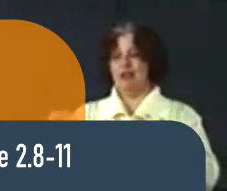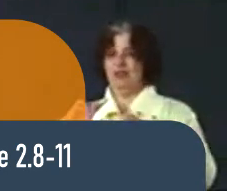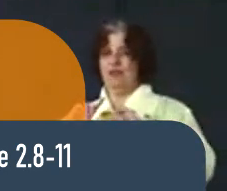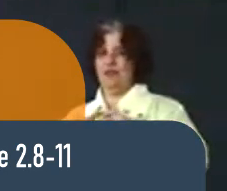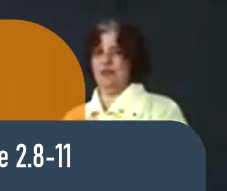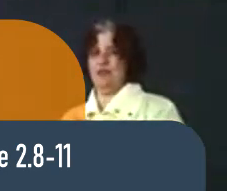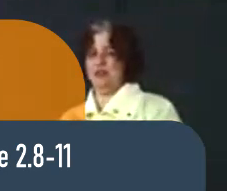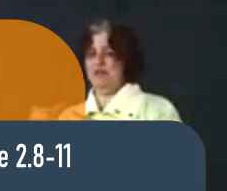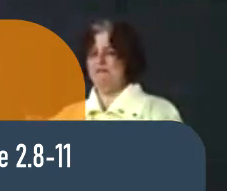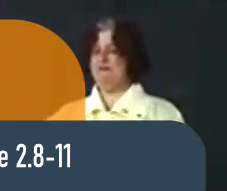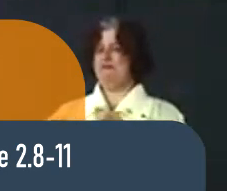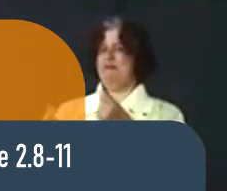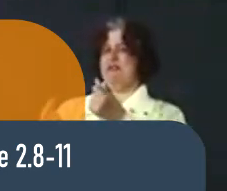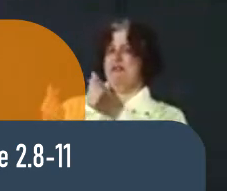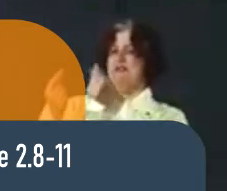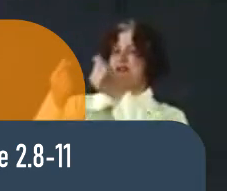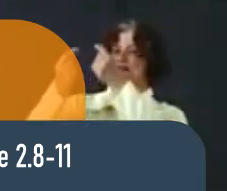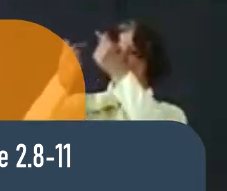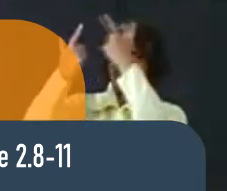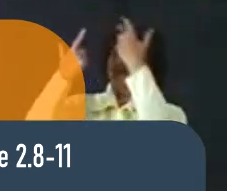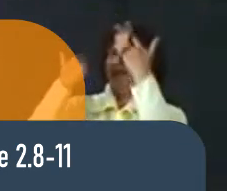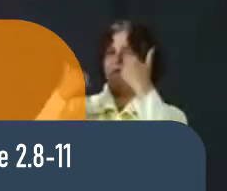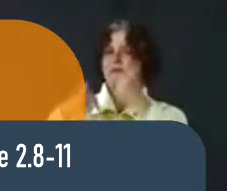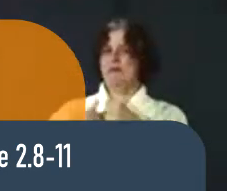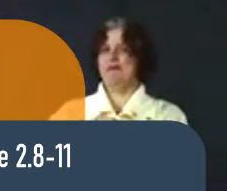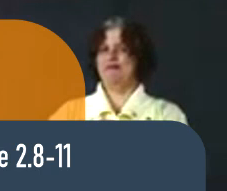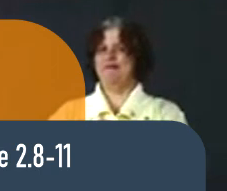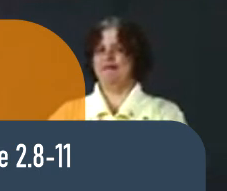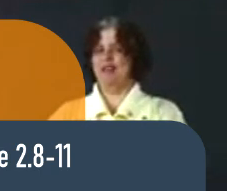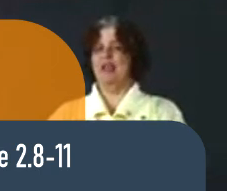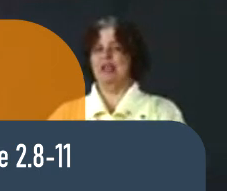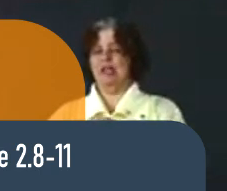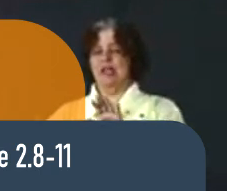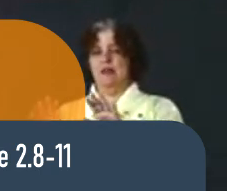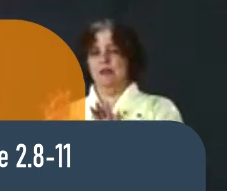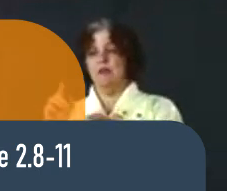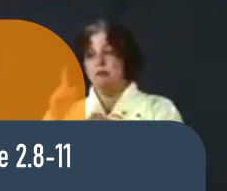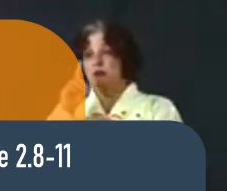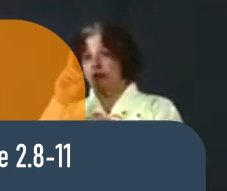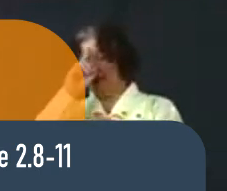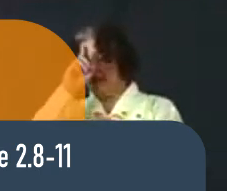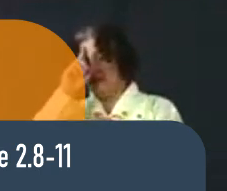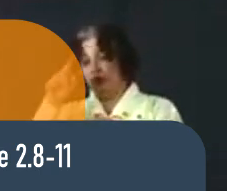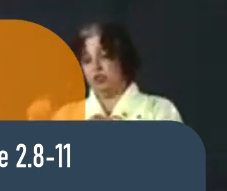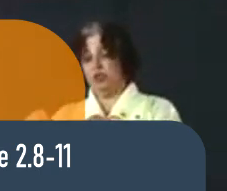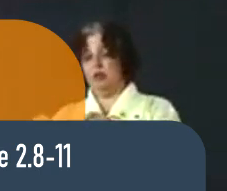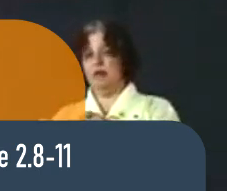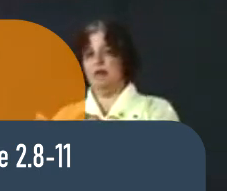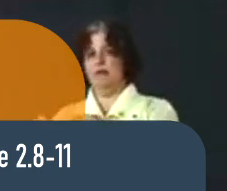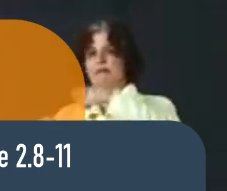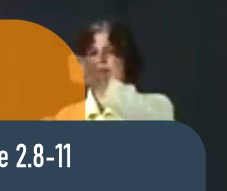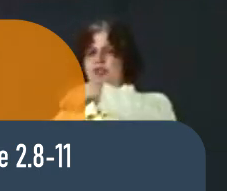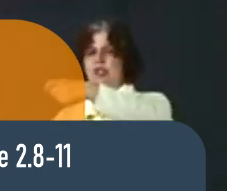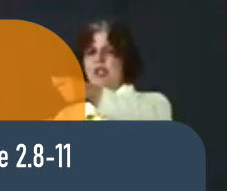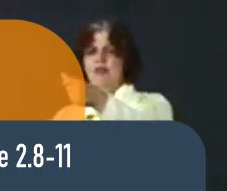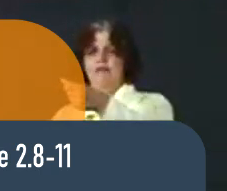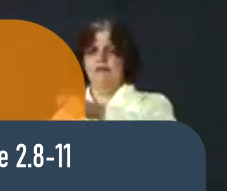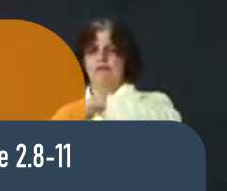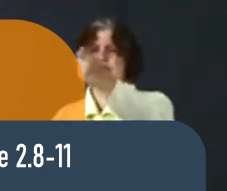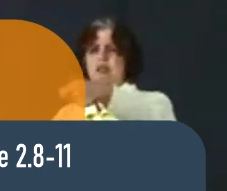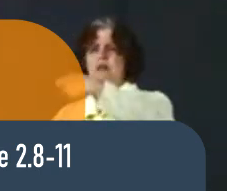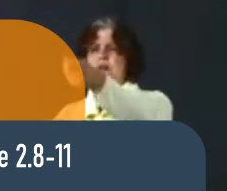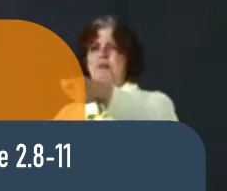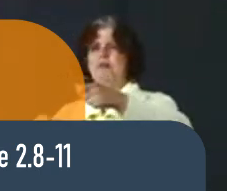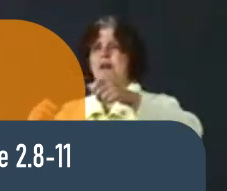grande campanha para ajudar no embelezamento de Esmirna. Mas os pobres irmãos de Esmirna, eles não têm esse